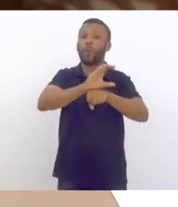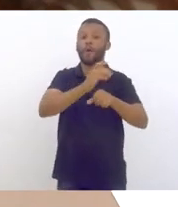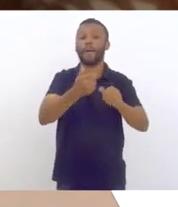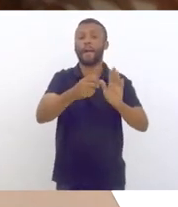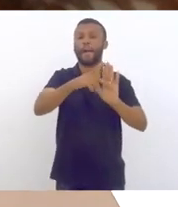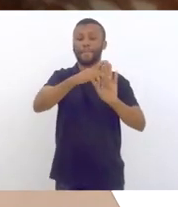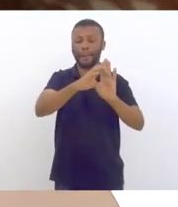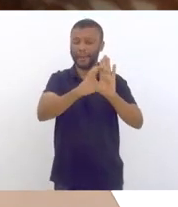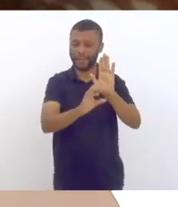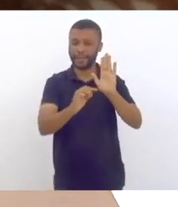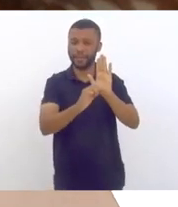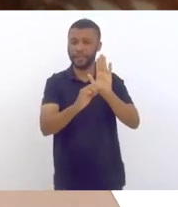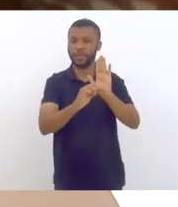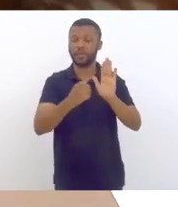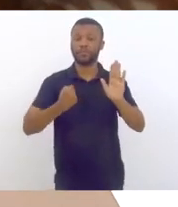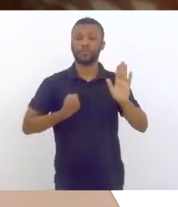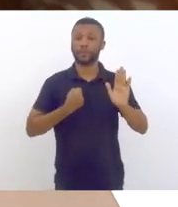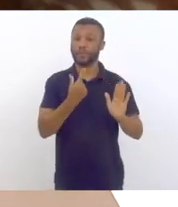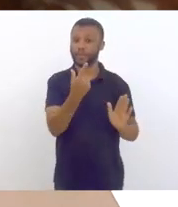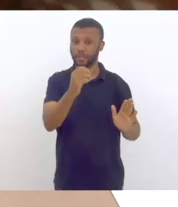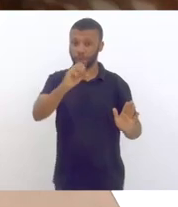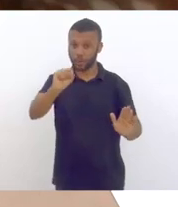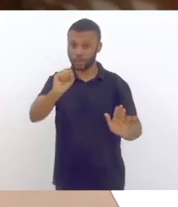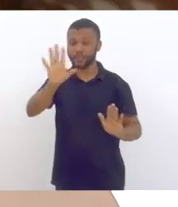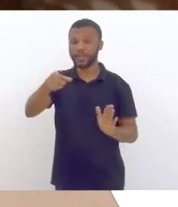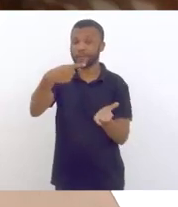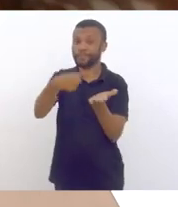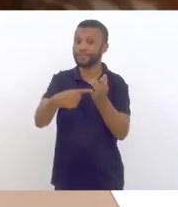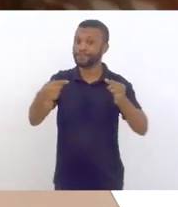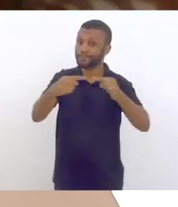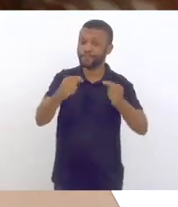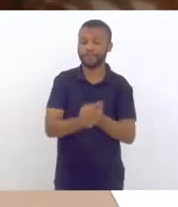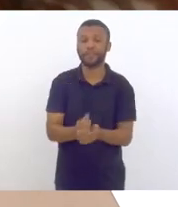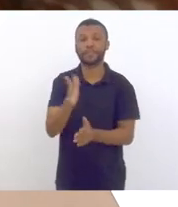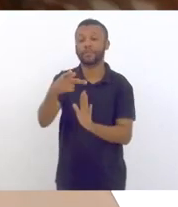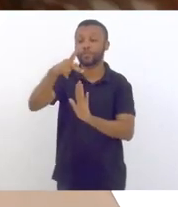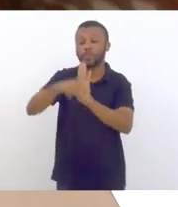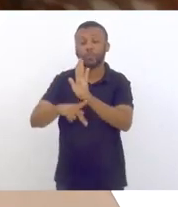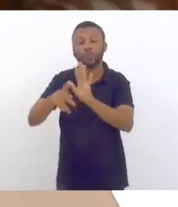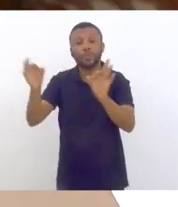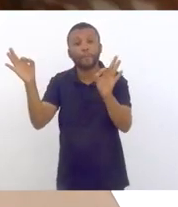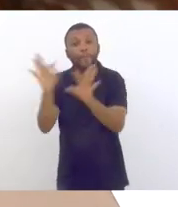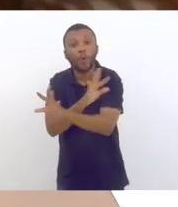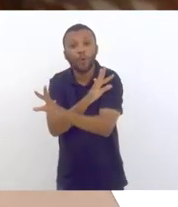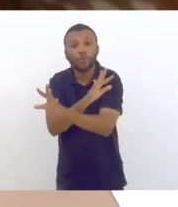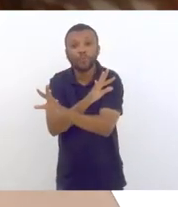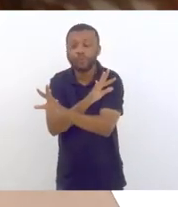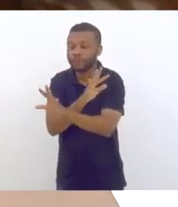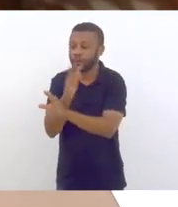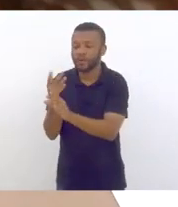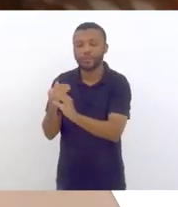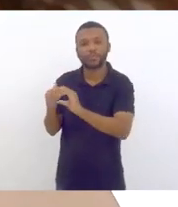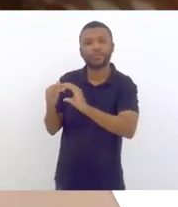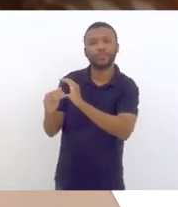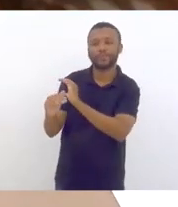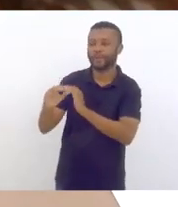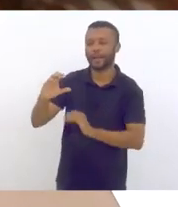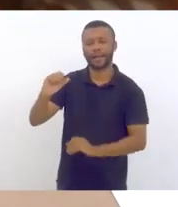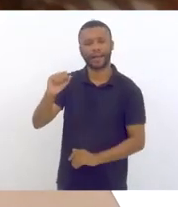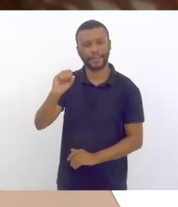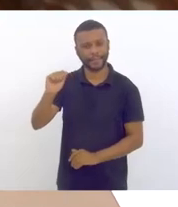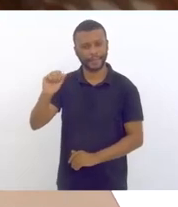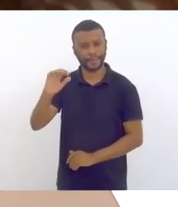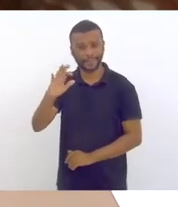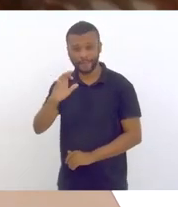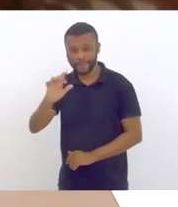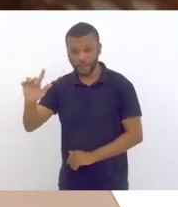que já tinha celebrado tá tudo escrito e foi lá na Casa Civil e lá ficou não saiu o